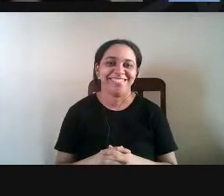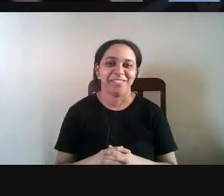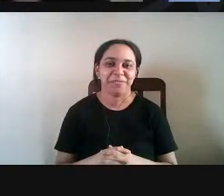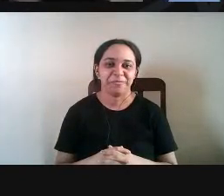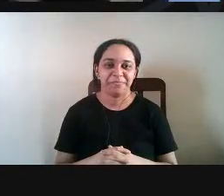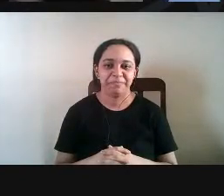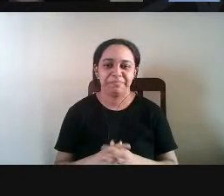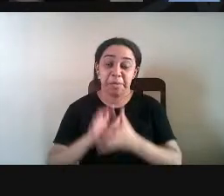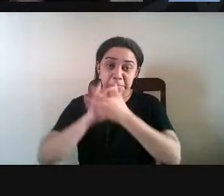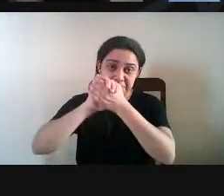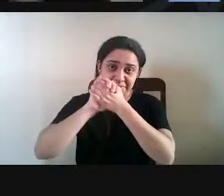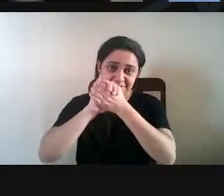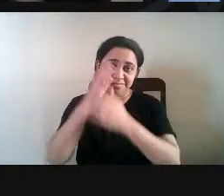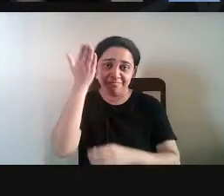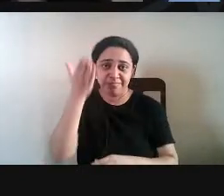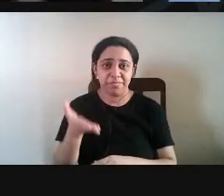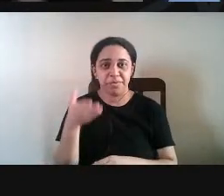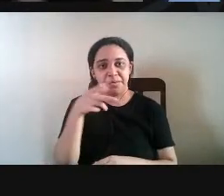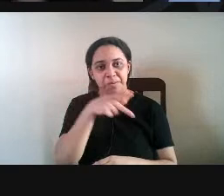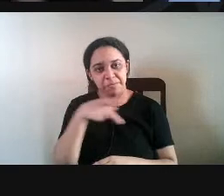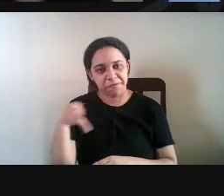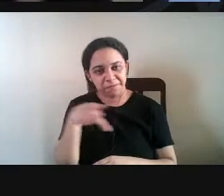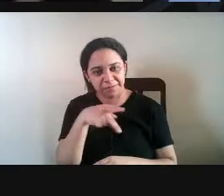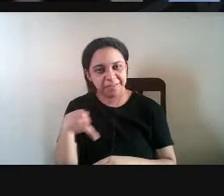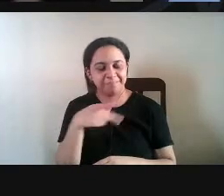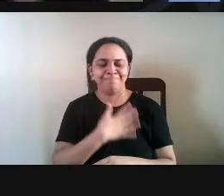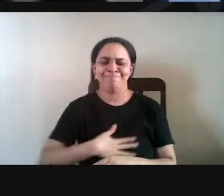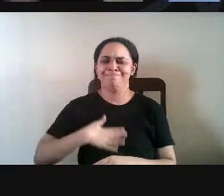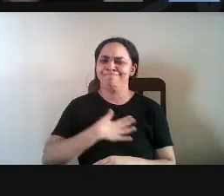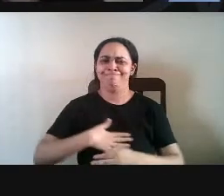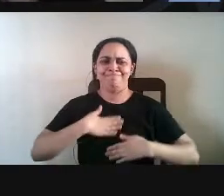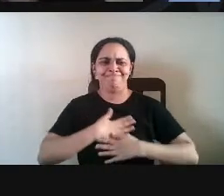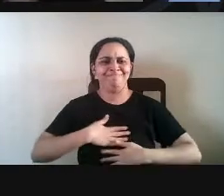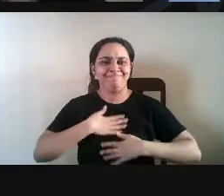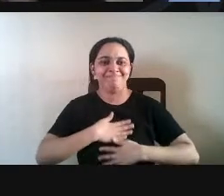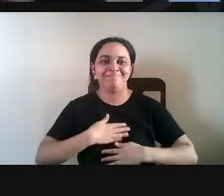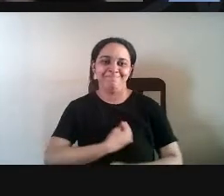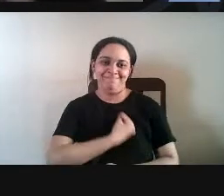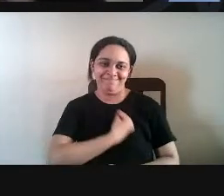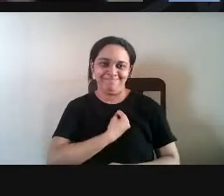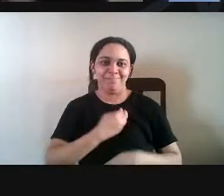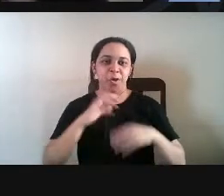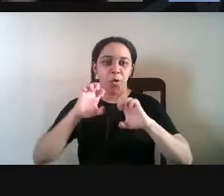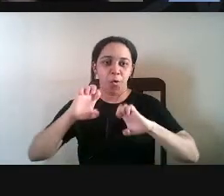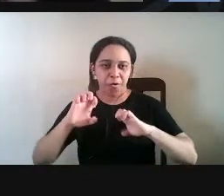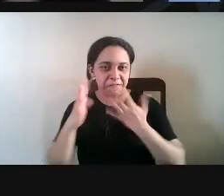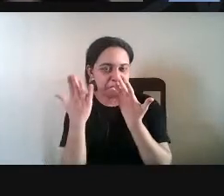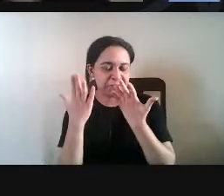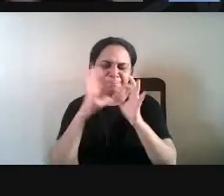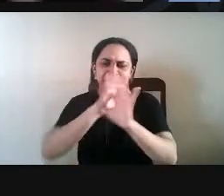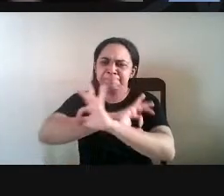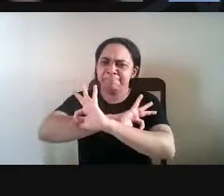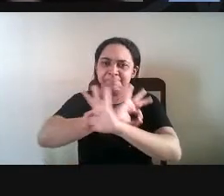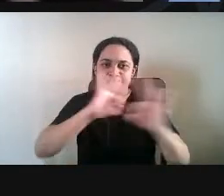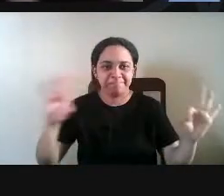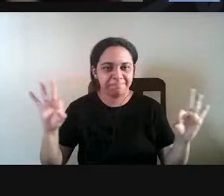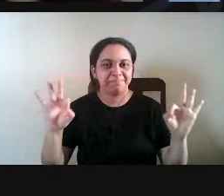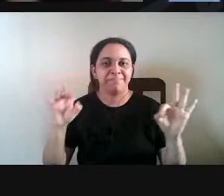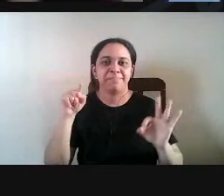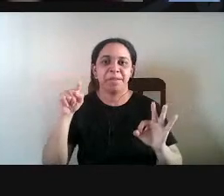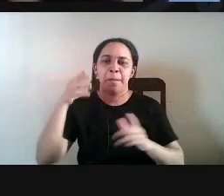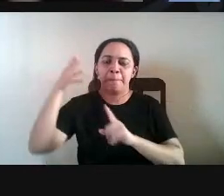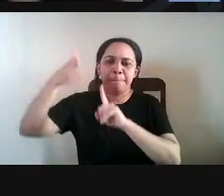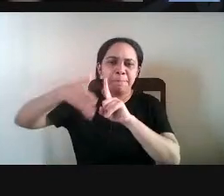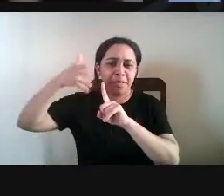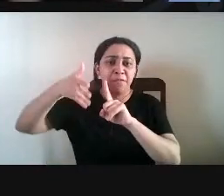Verdade. Parabéns, Preciosa. Muito prazer tê-la realmente nesse evento. A brilhantou esse presente com essa palestra.